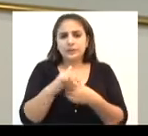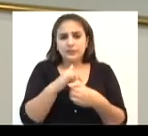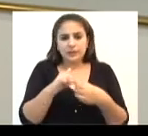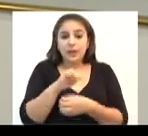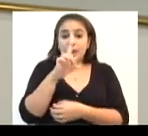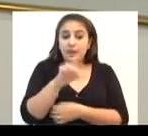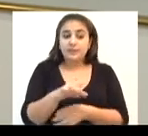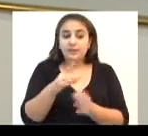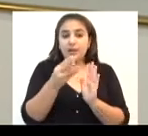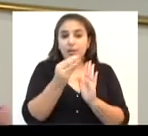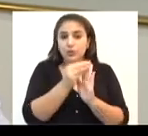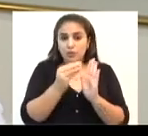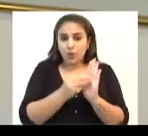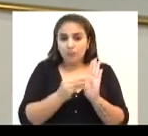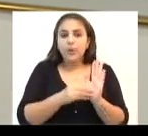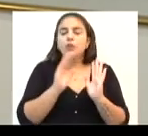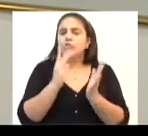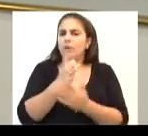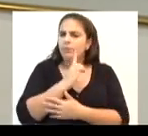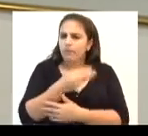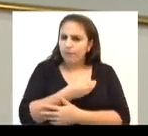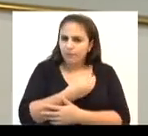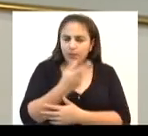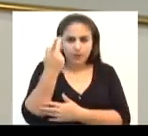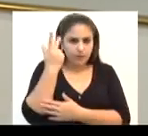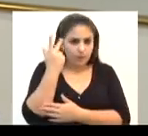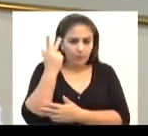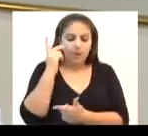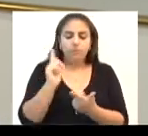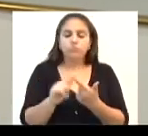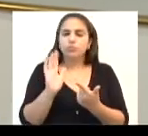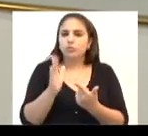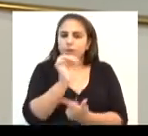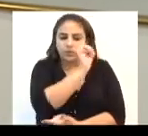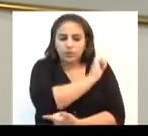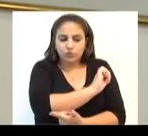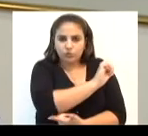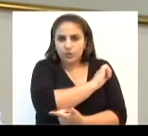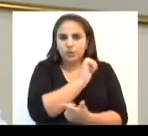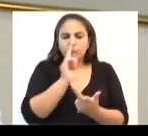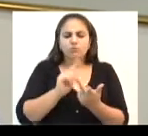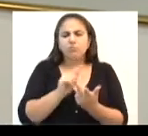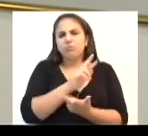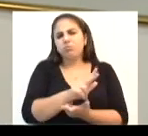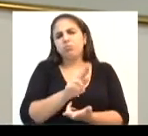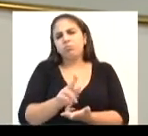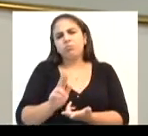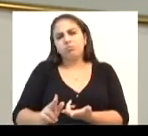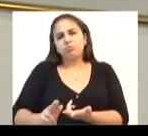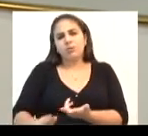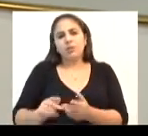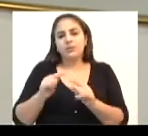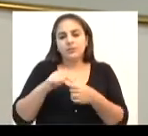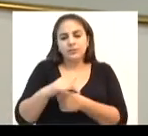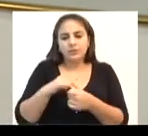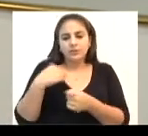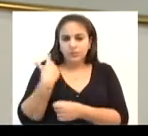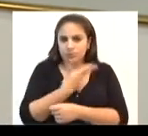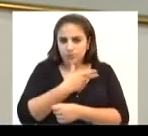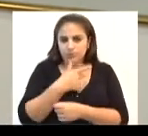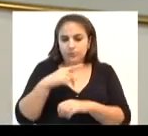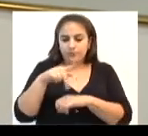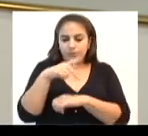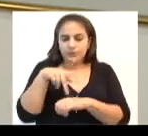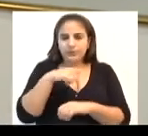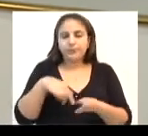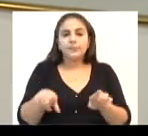já existe em São Paulo, já existe no Rio de Janeiro, em várias cidades do nosso país. É uma norma